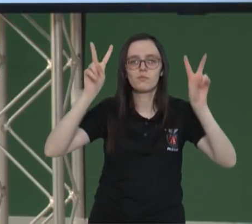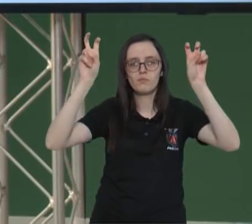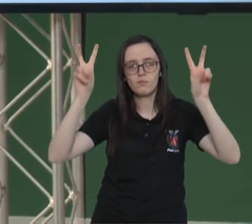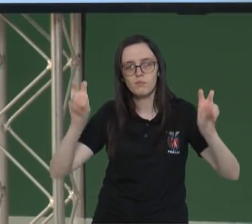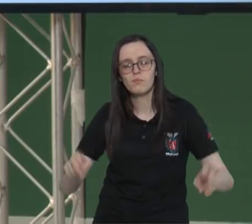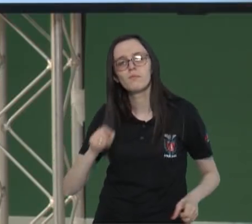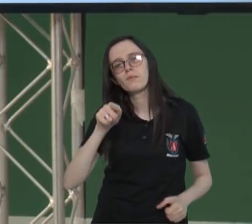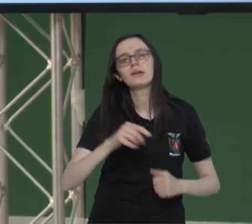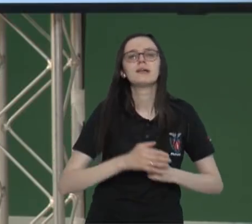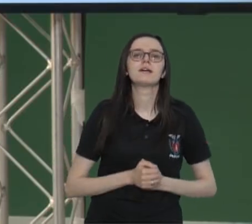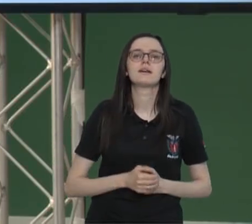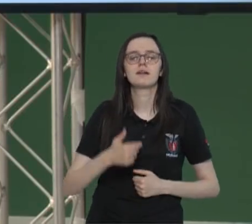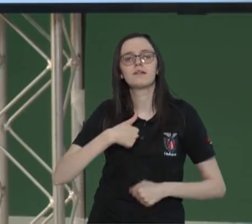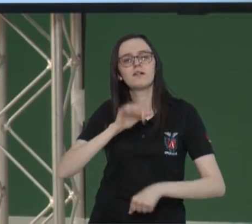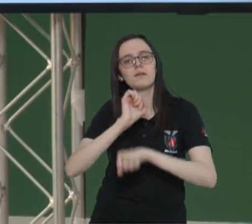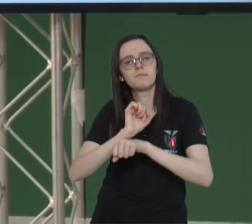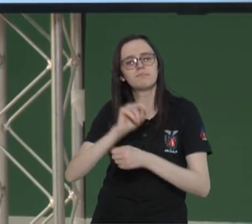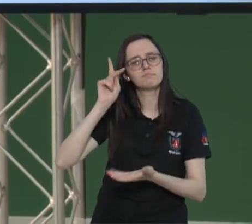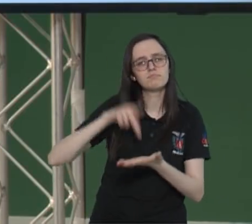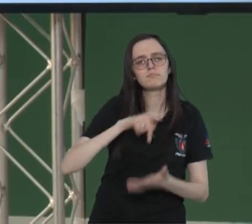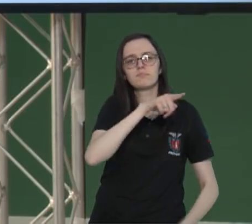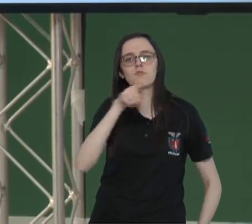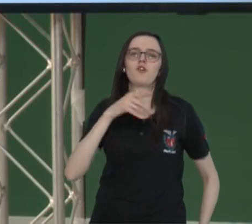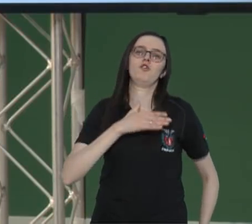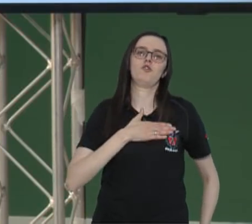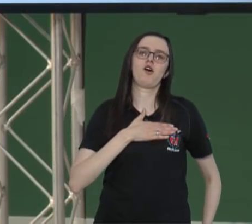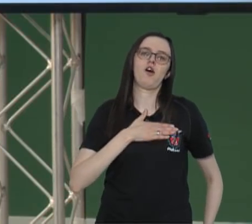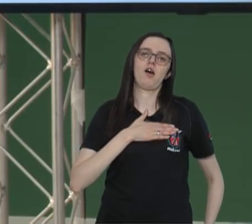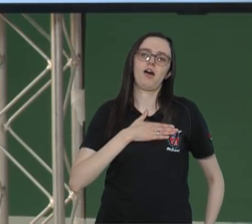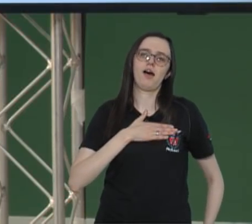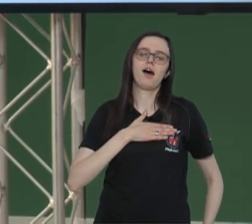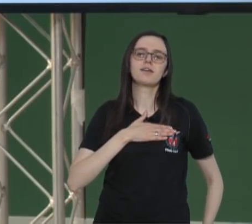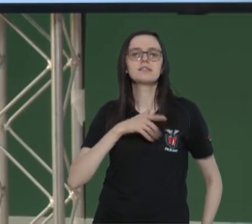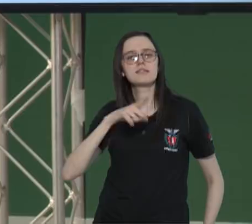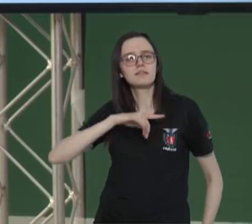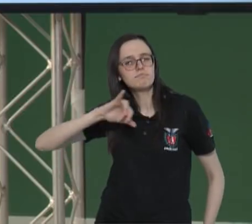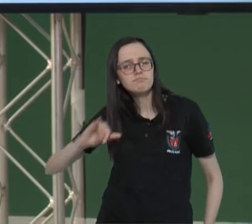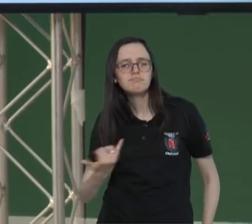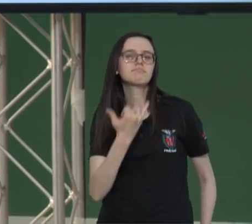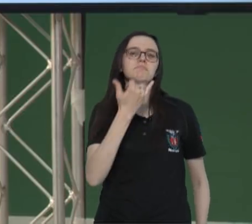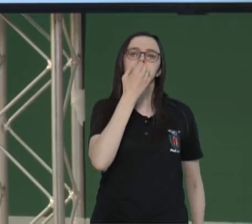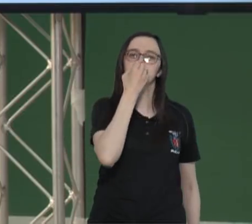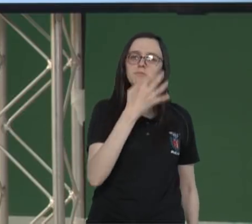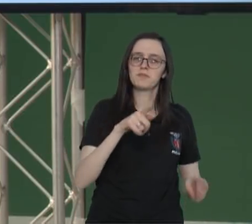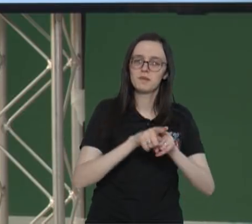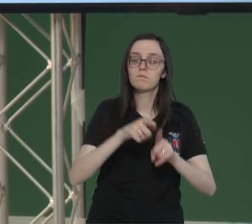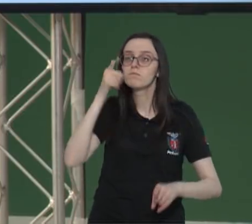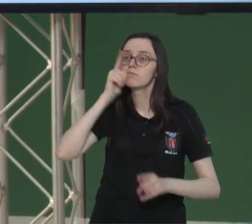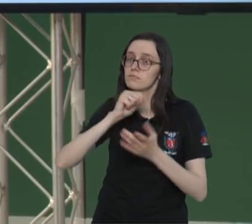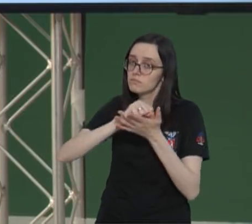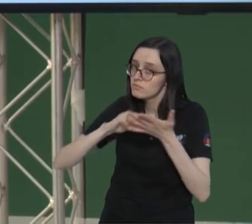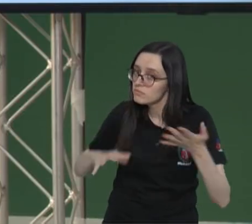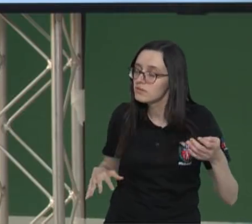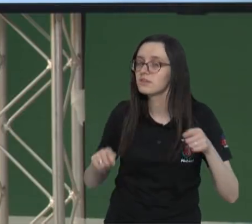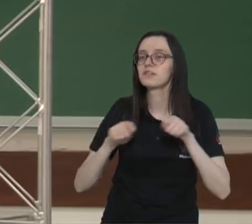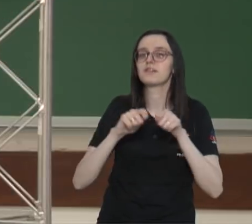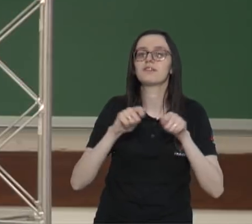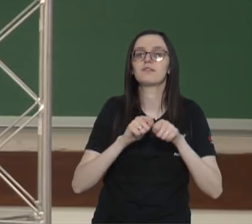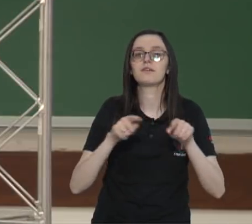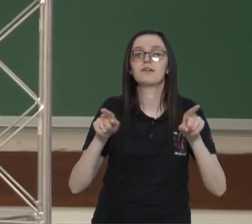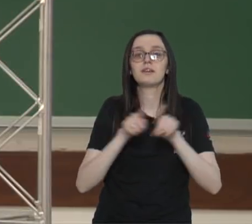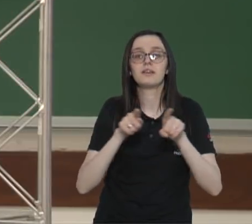com esse tema. Eu espero que realmente vocês tenham gostado, tenham aproveitado bastante, tenham feito os exercícios e